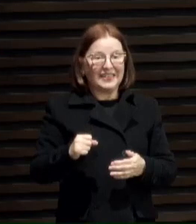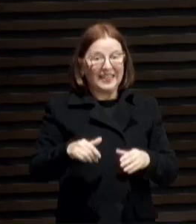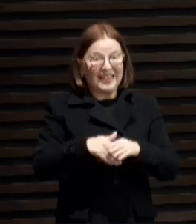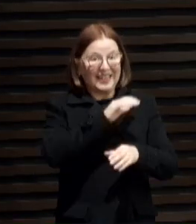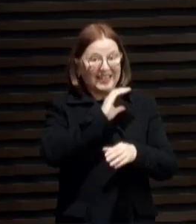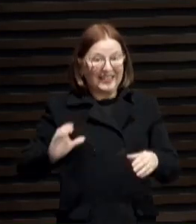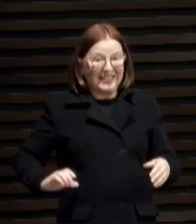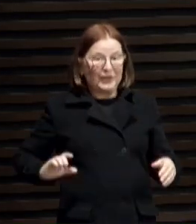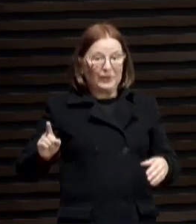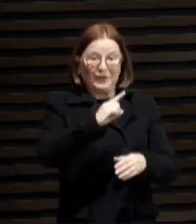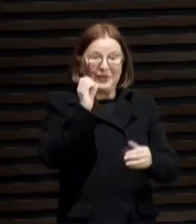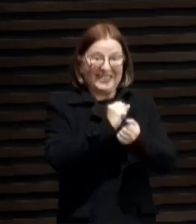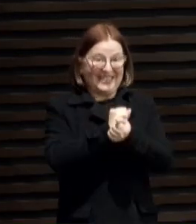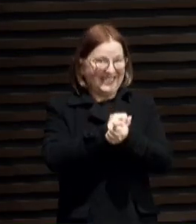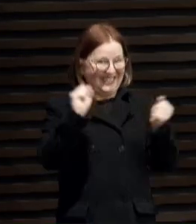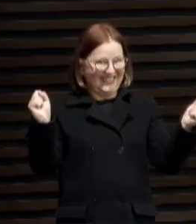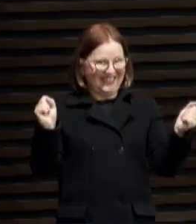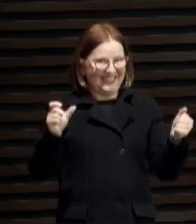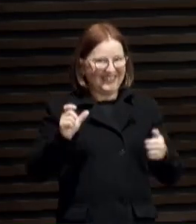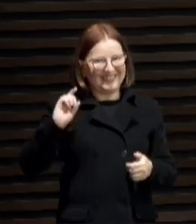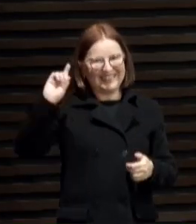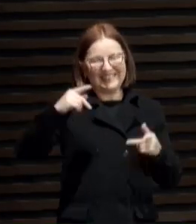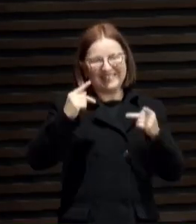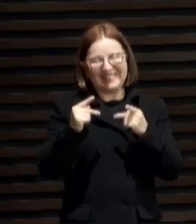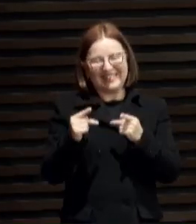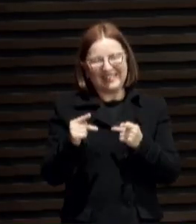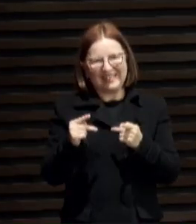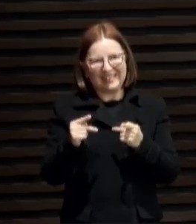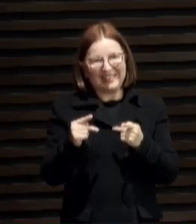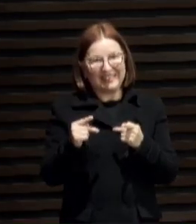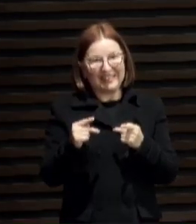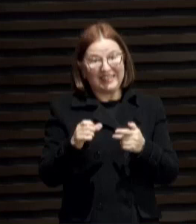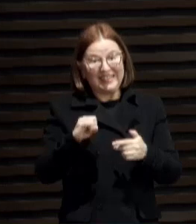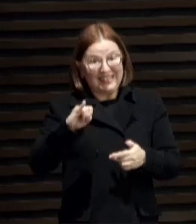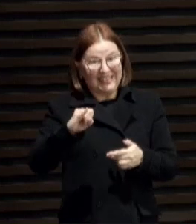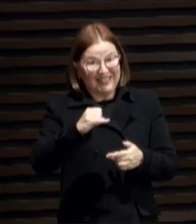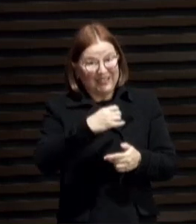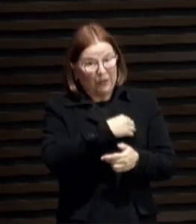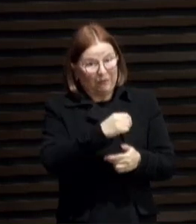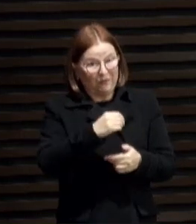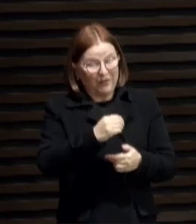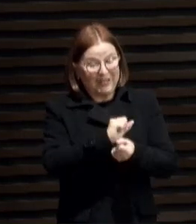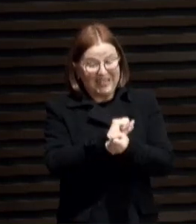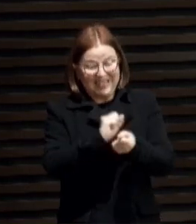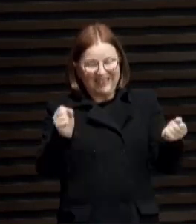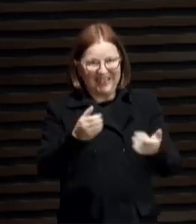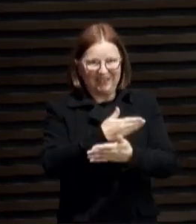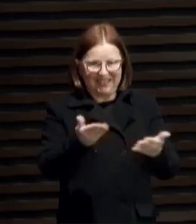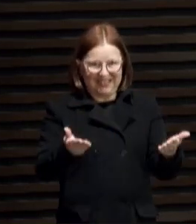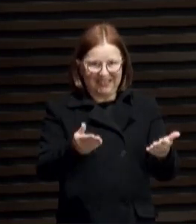libertos. A palavra de Deus diz: se pois o Filho vos libertar,